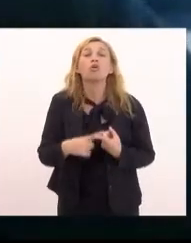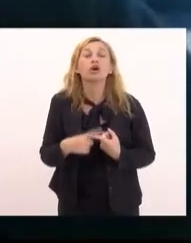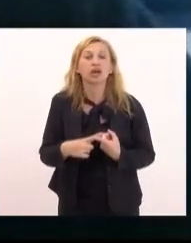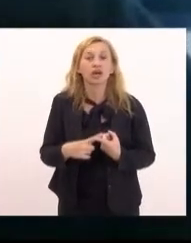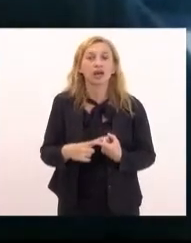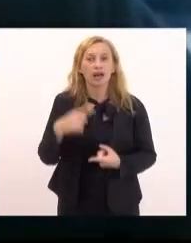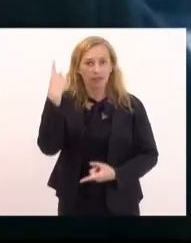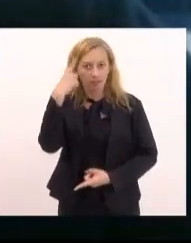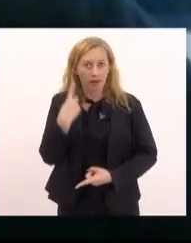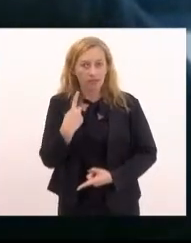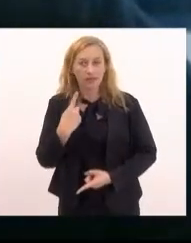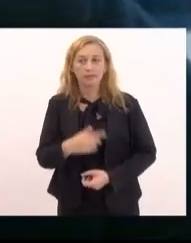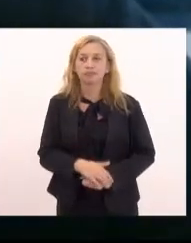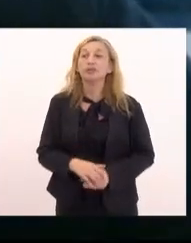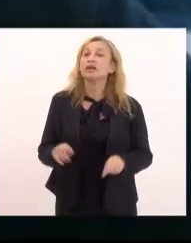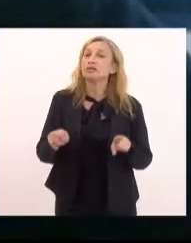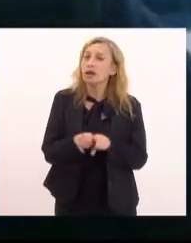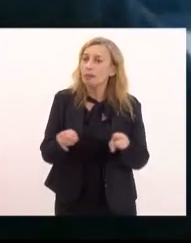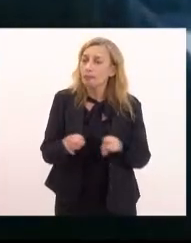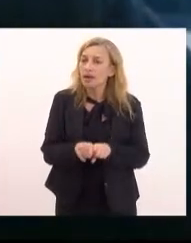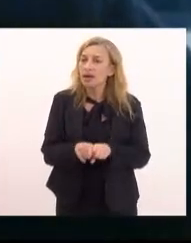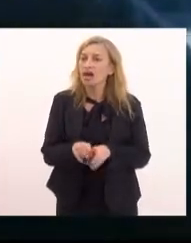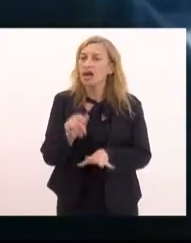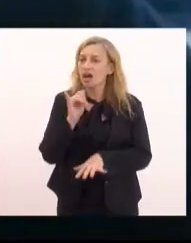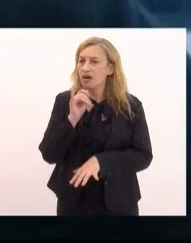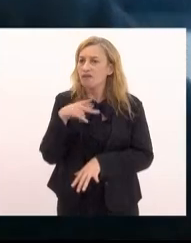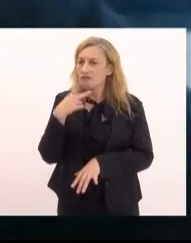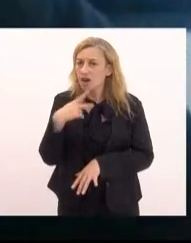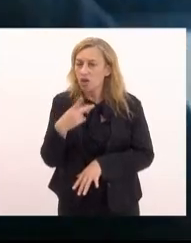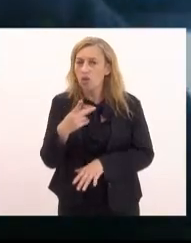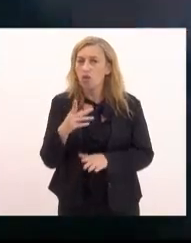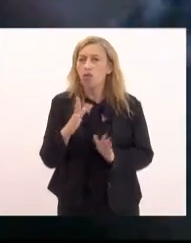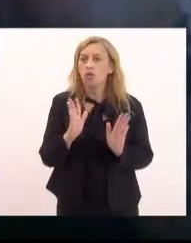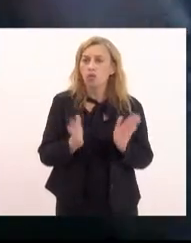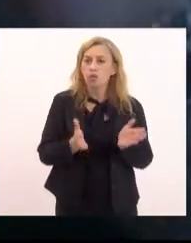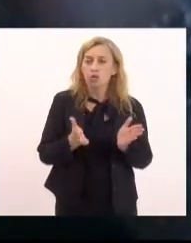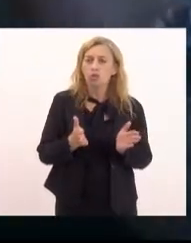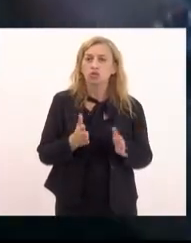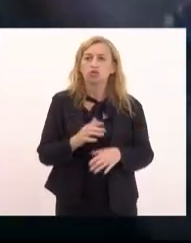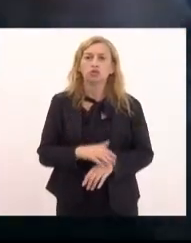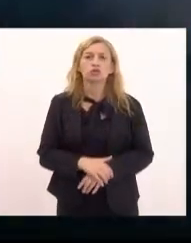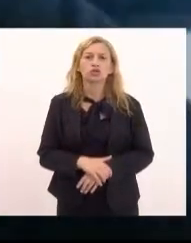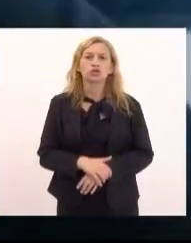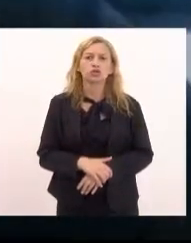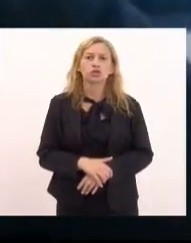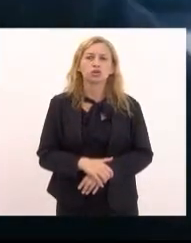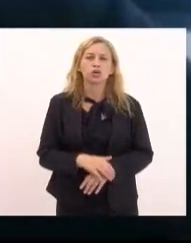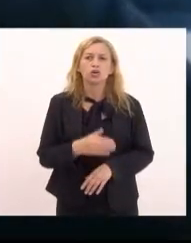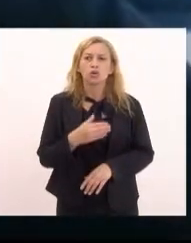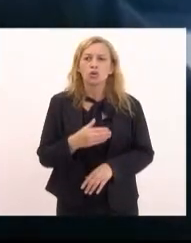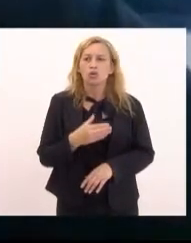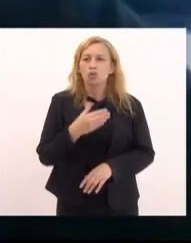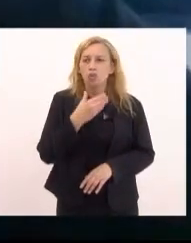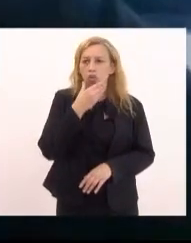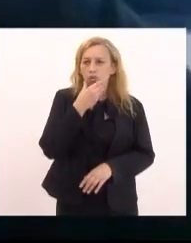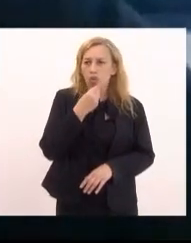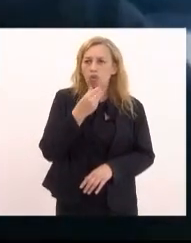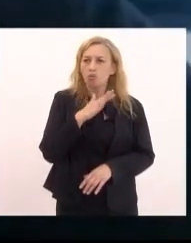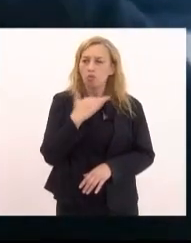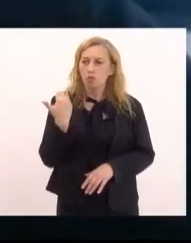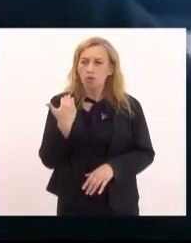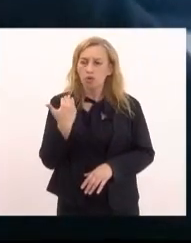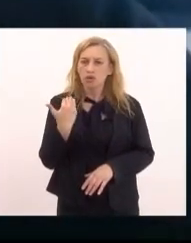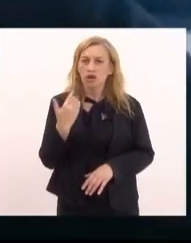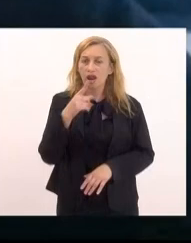Dani Monteiro também, ela falou do caso Moise, congolês assassinado brutalmente na Barra.